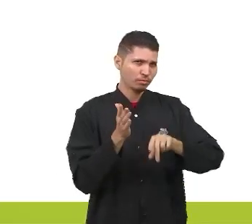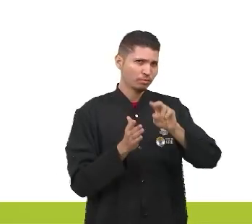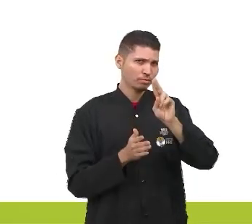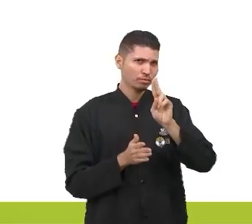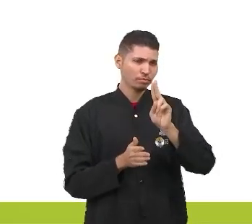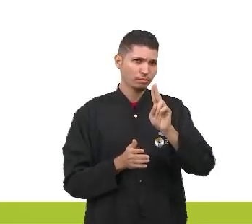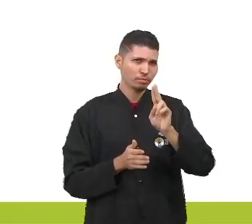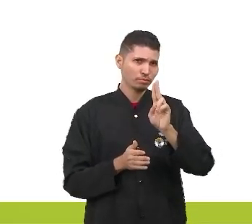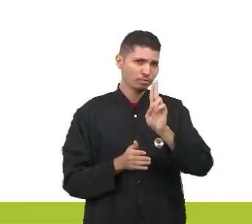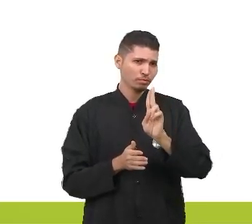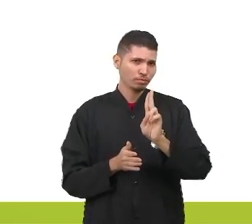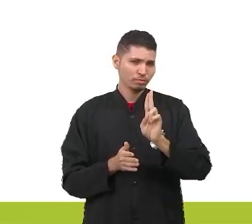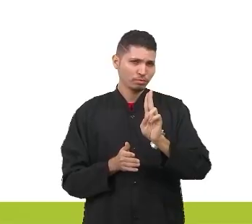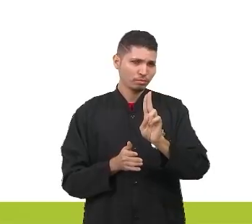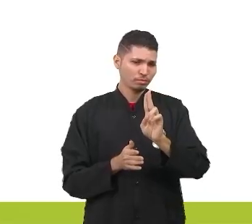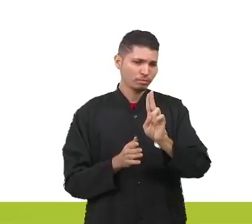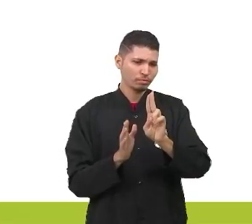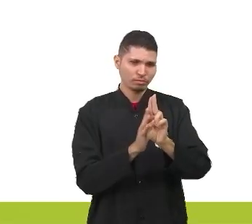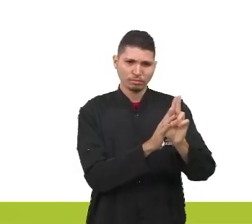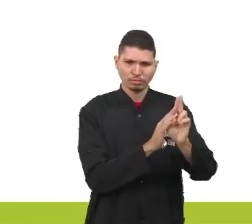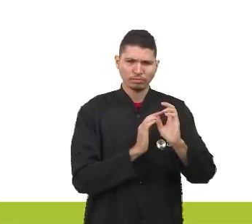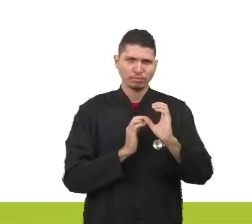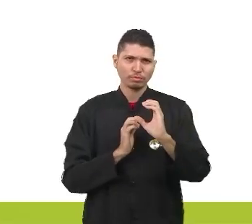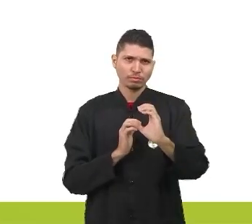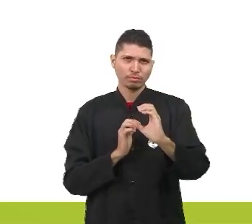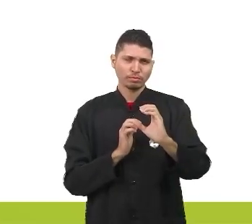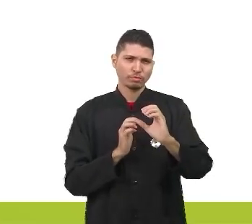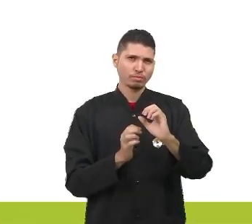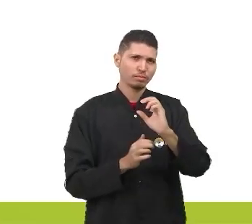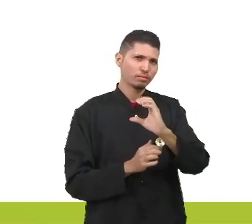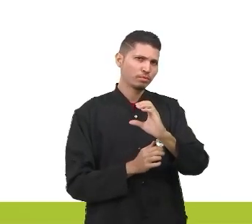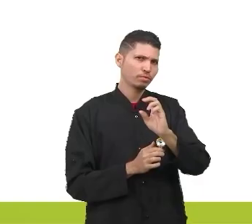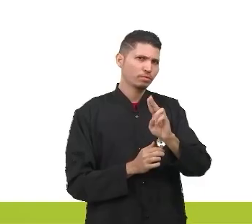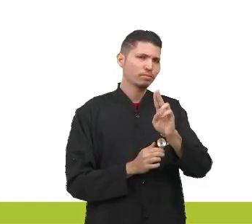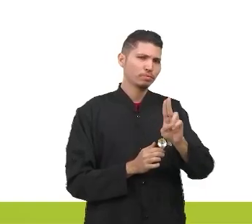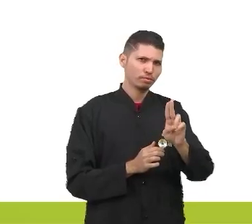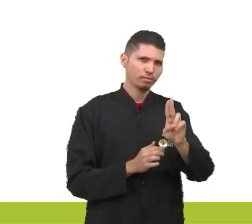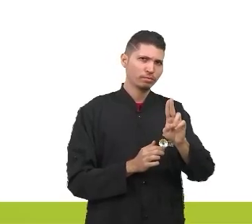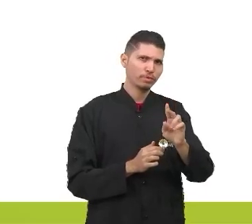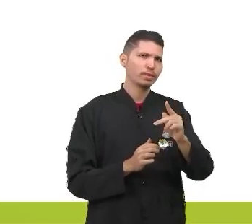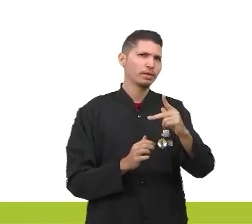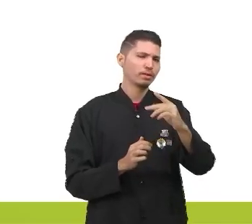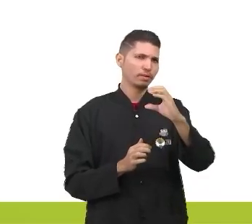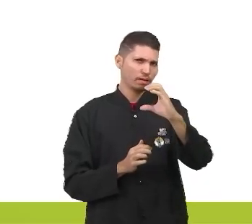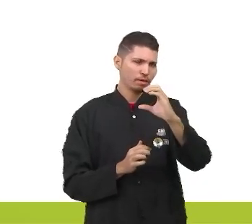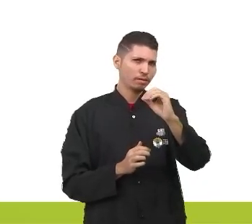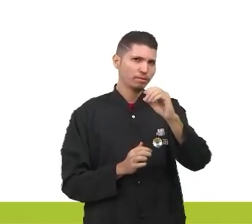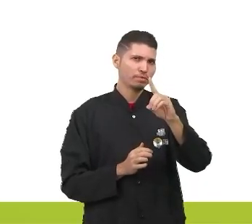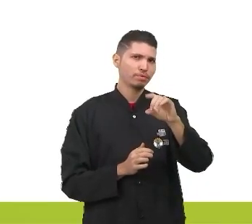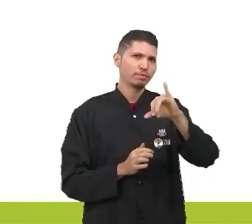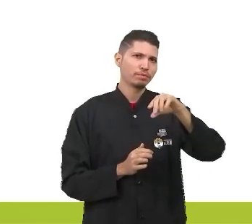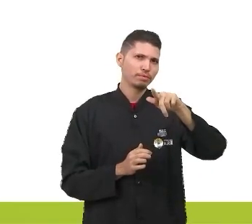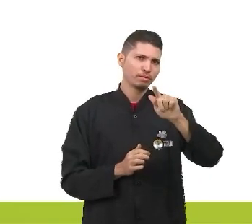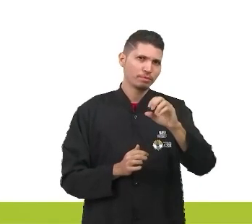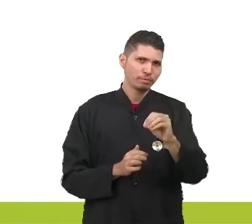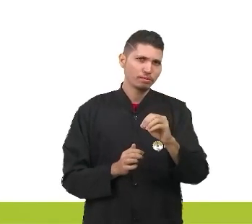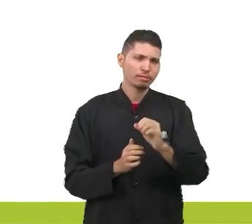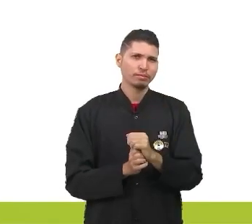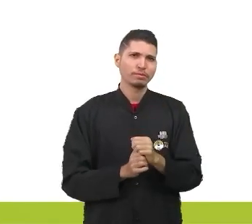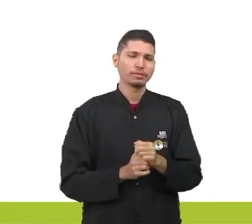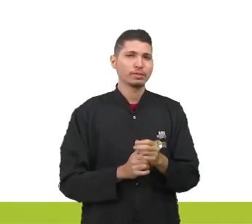colocar o C. CUU é um desses códons aqui? Não. Então eu vou continuar. CUU,